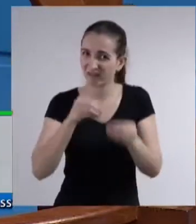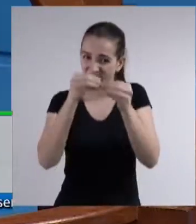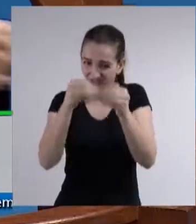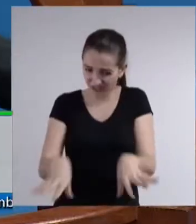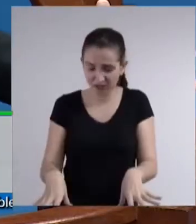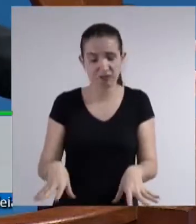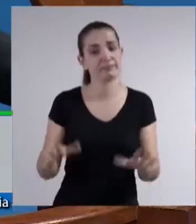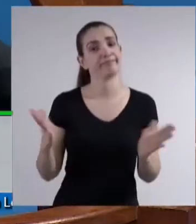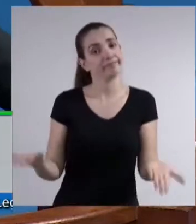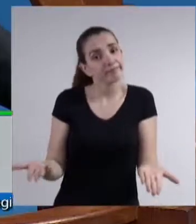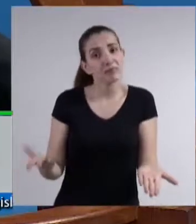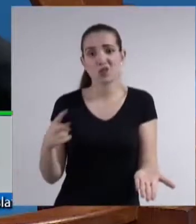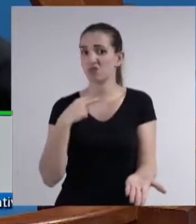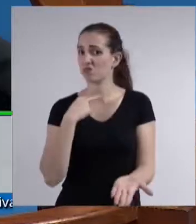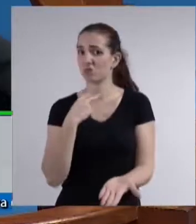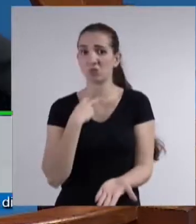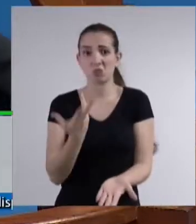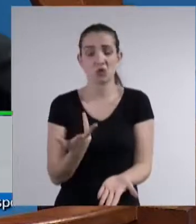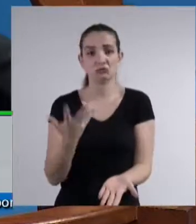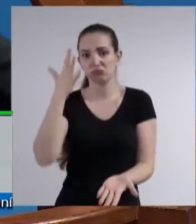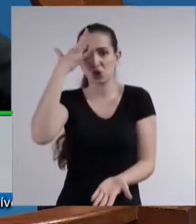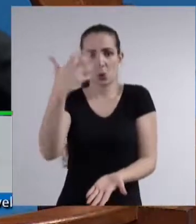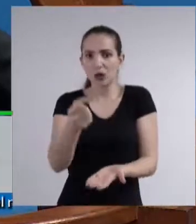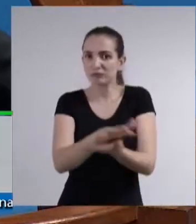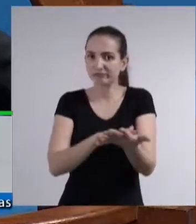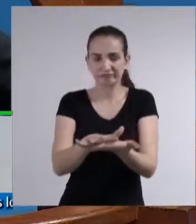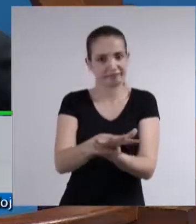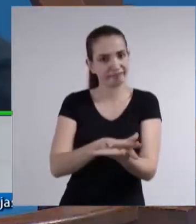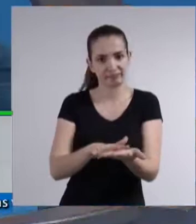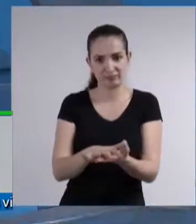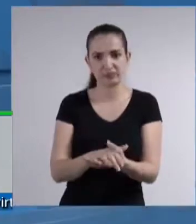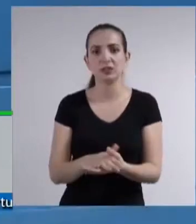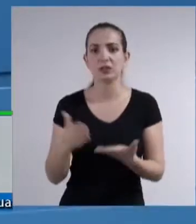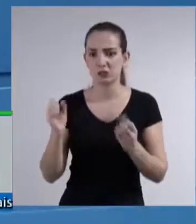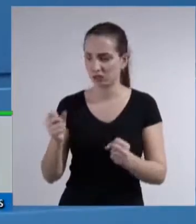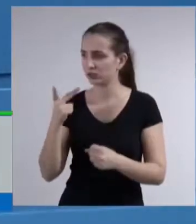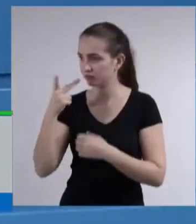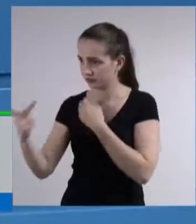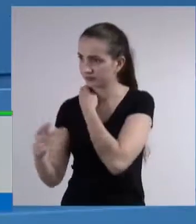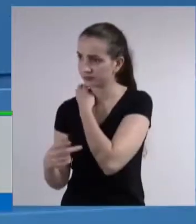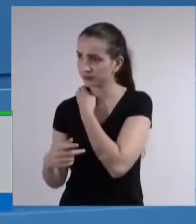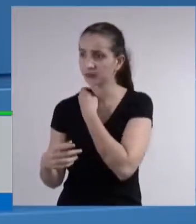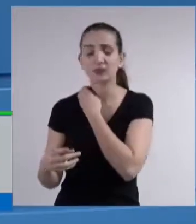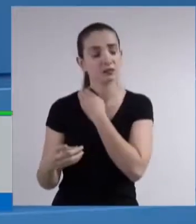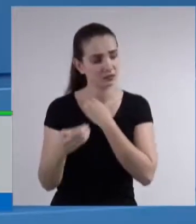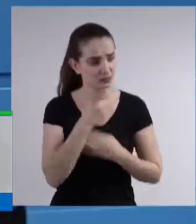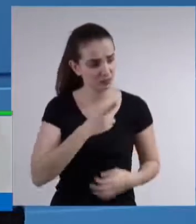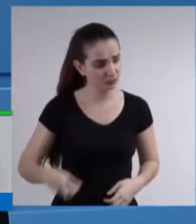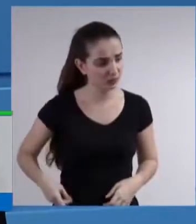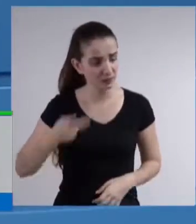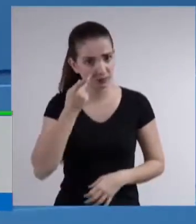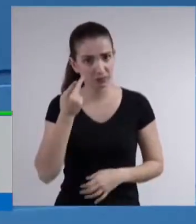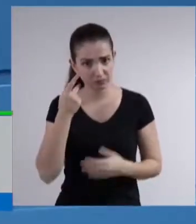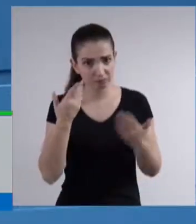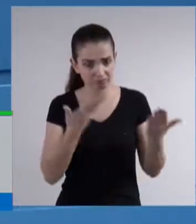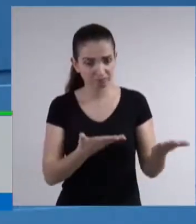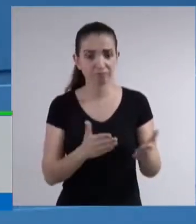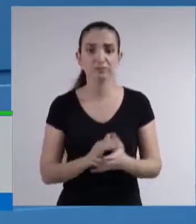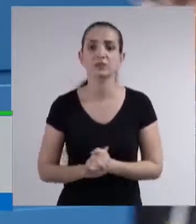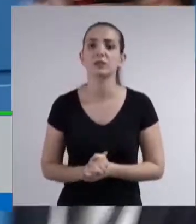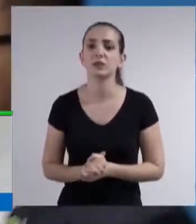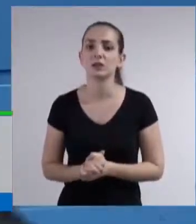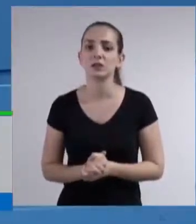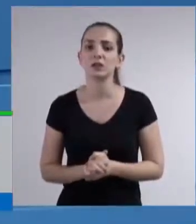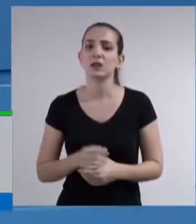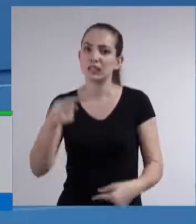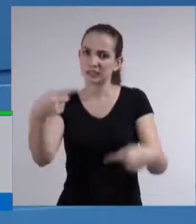não chega a lugar algum. Deputado Zé Teixeira. Deputado Pedro Kemp, esse debate há